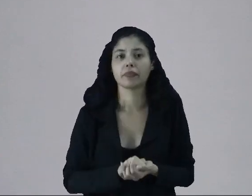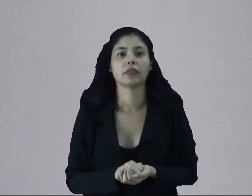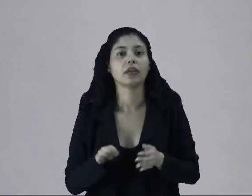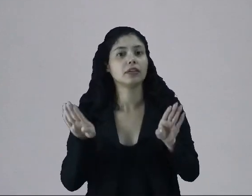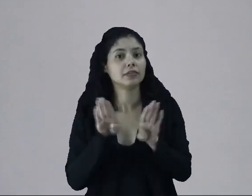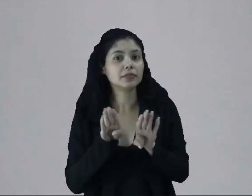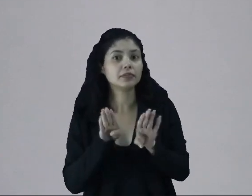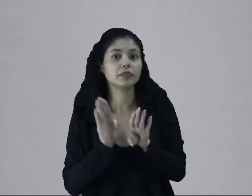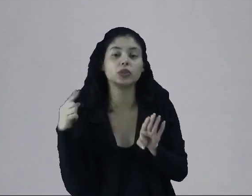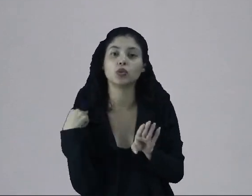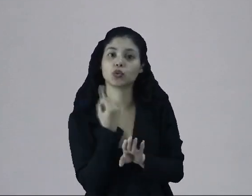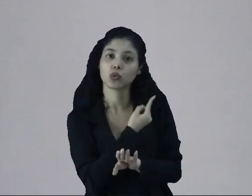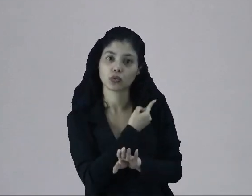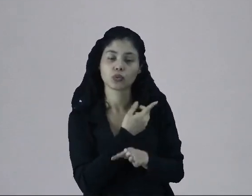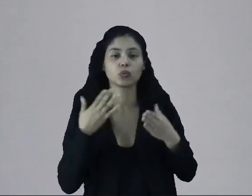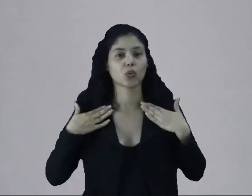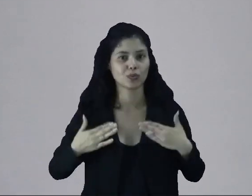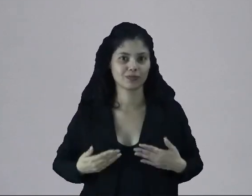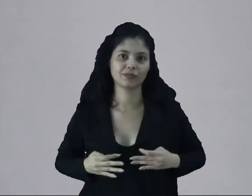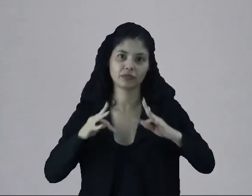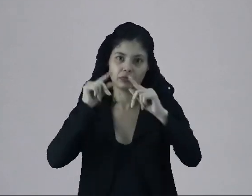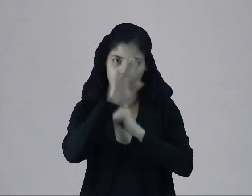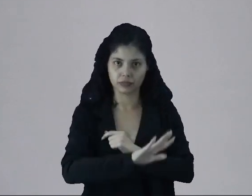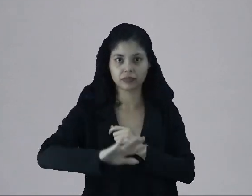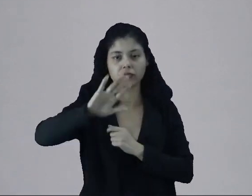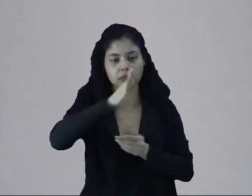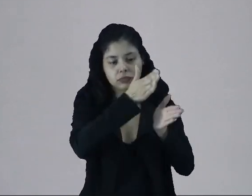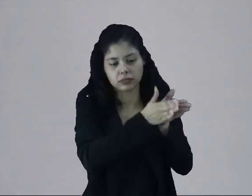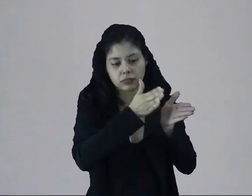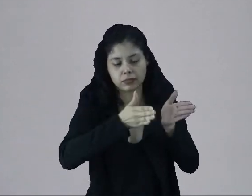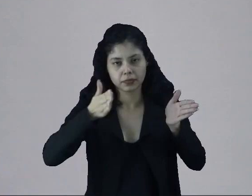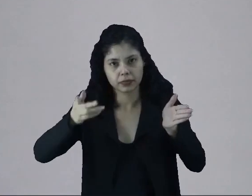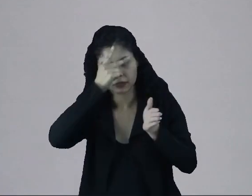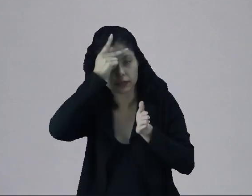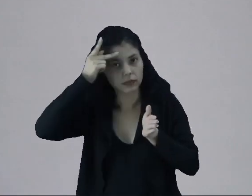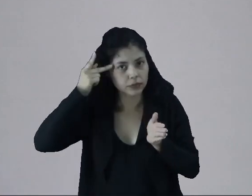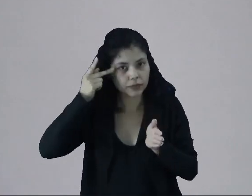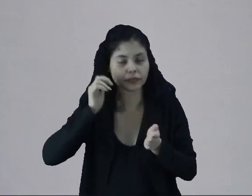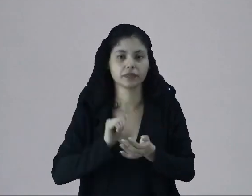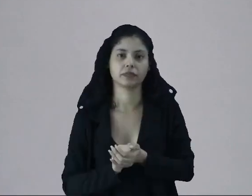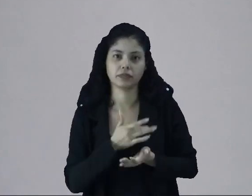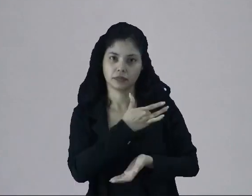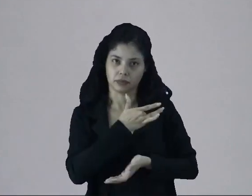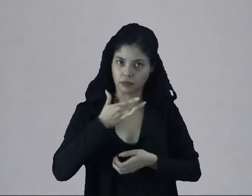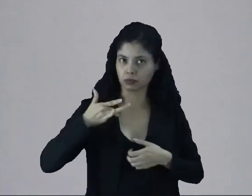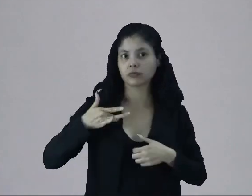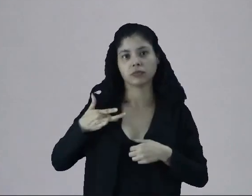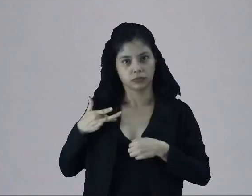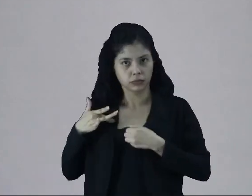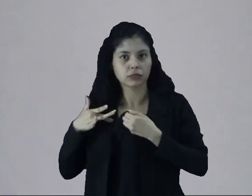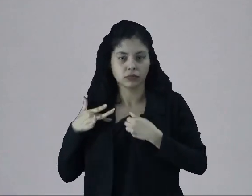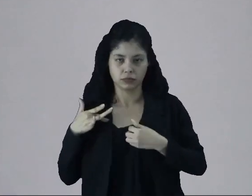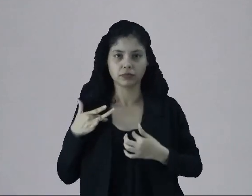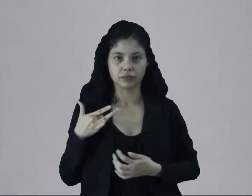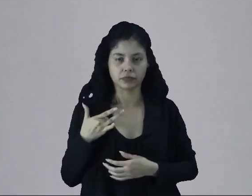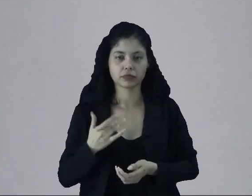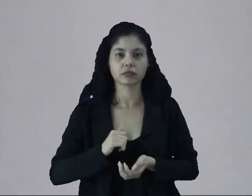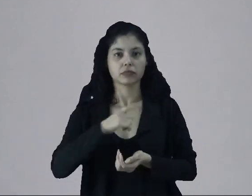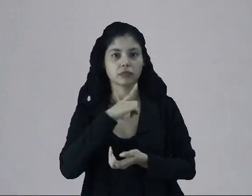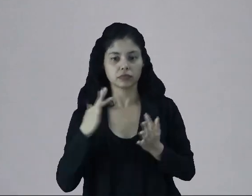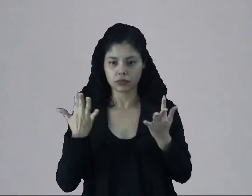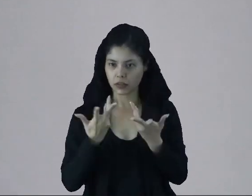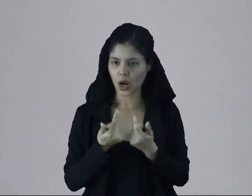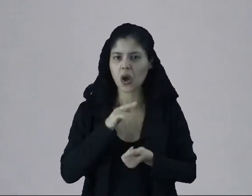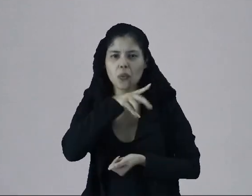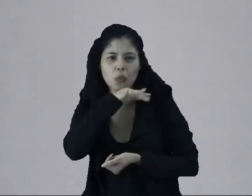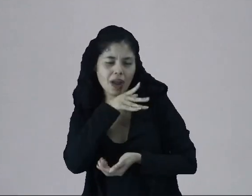também para os nossos órgãos e tecidos. Então, ao longo do tempo, por isso que muitas pessoas saudáveis, mas que têm hábitos alimentares